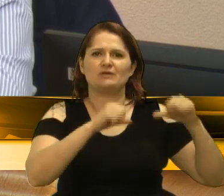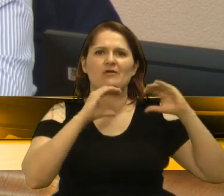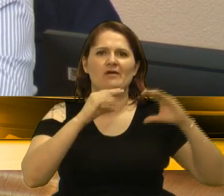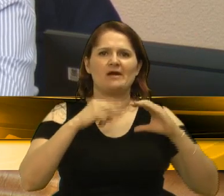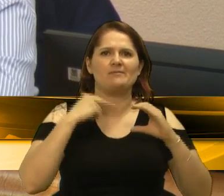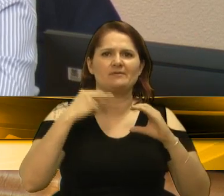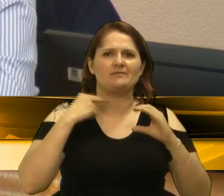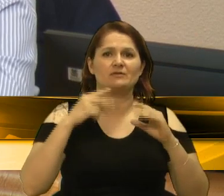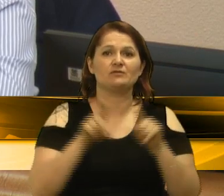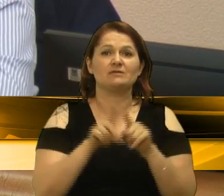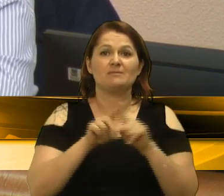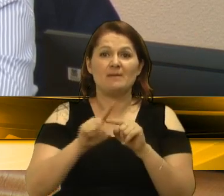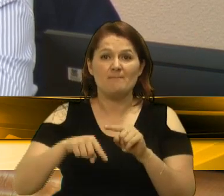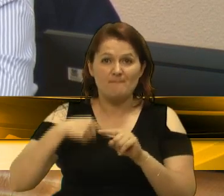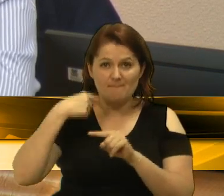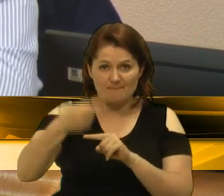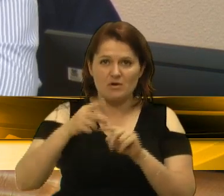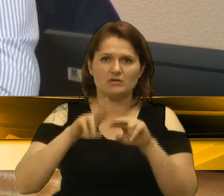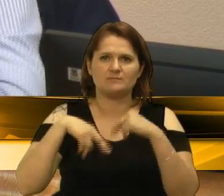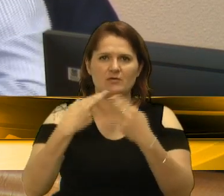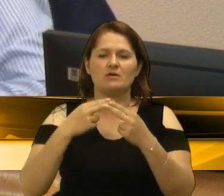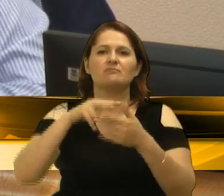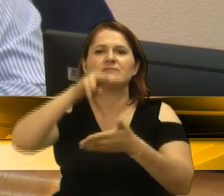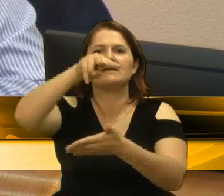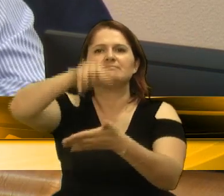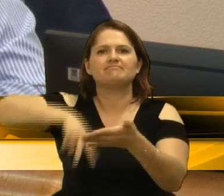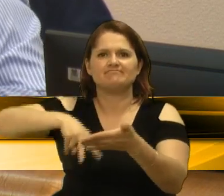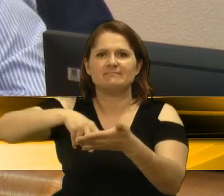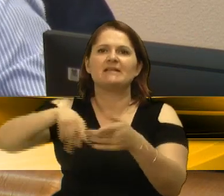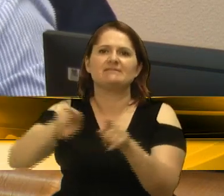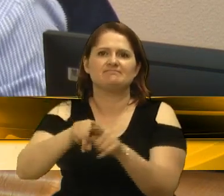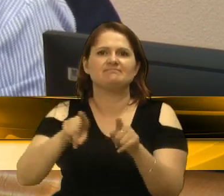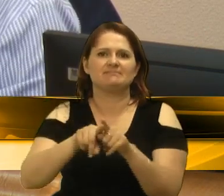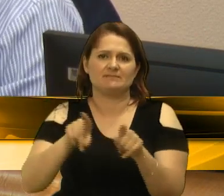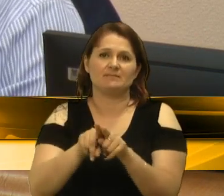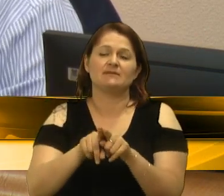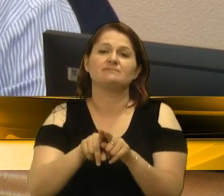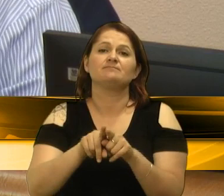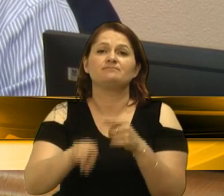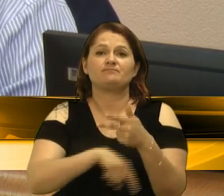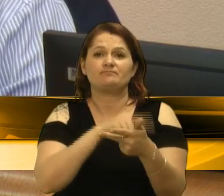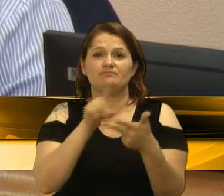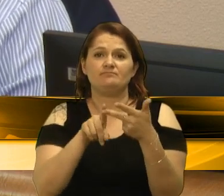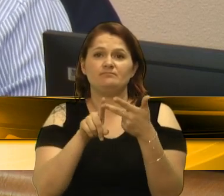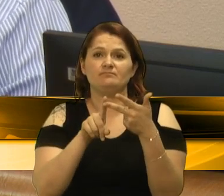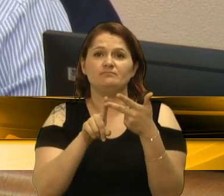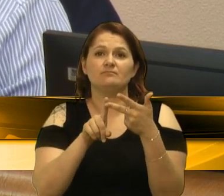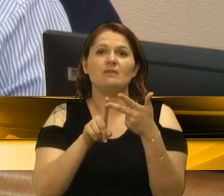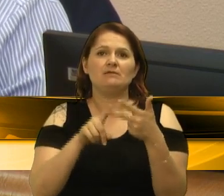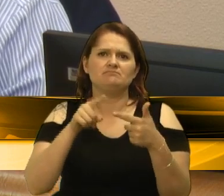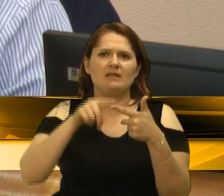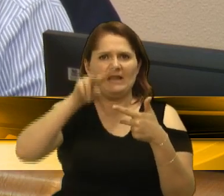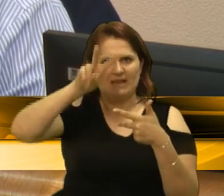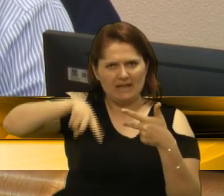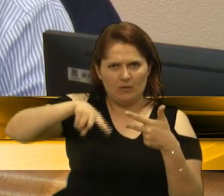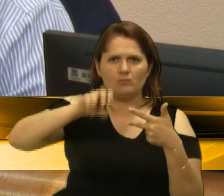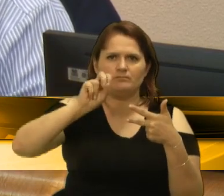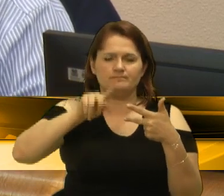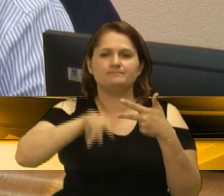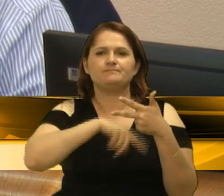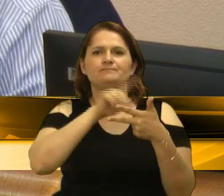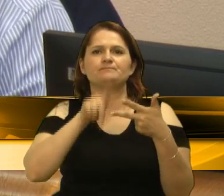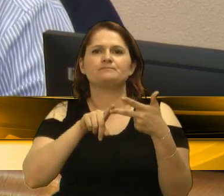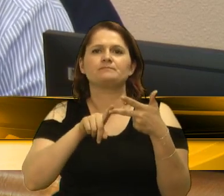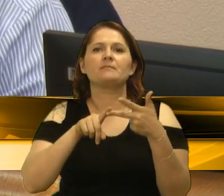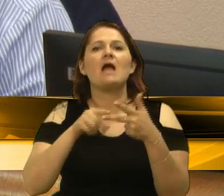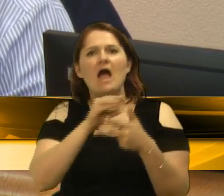primeira sessão plenária subsequente para conhecimento dos vereadores. Terceiro, instrução. Depois de lido na sessão, o projeto de decreto legislativo segue